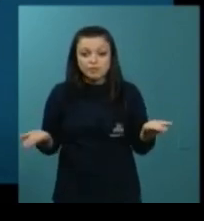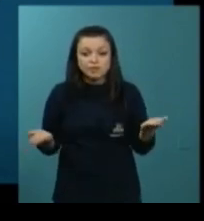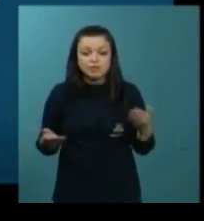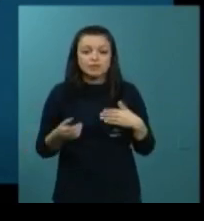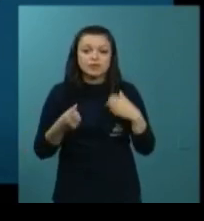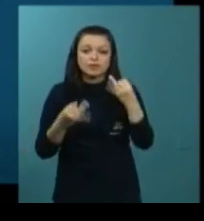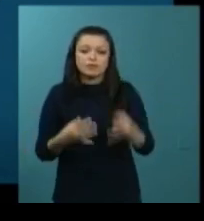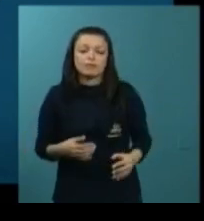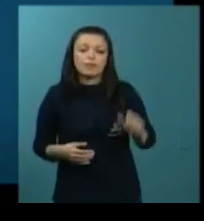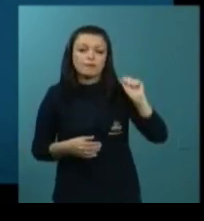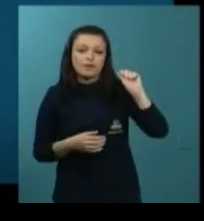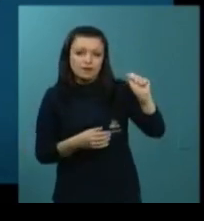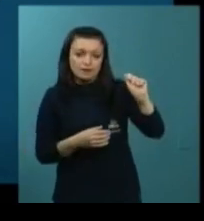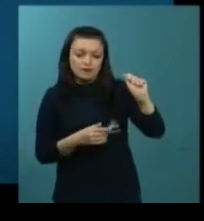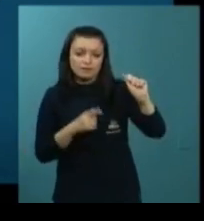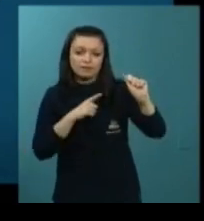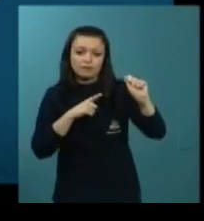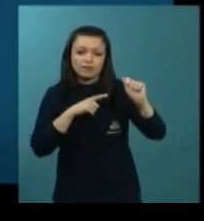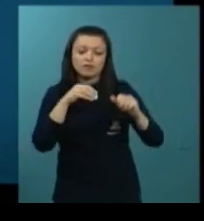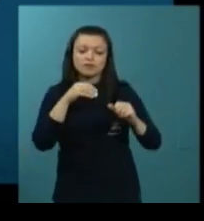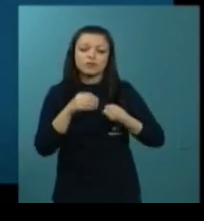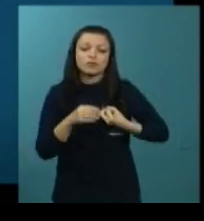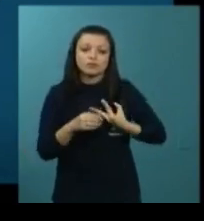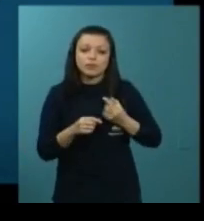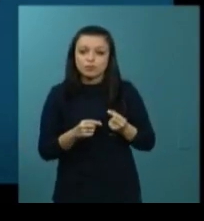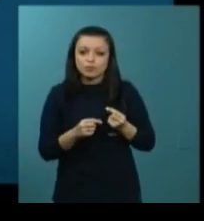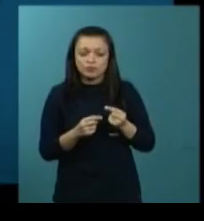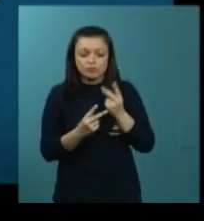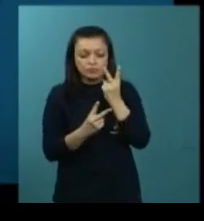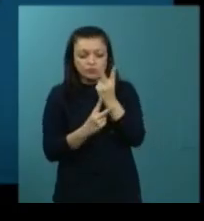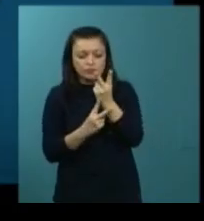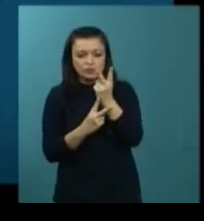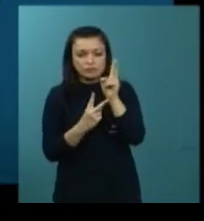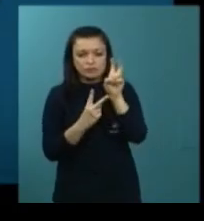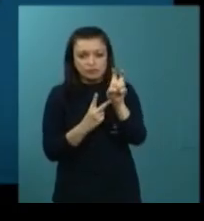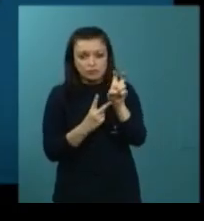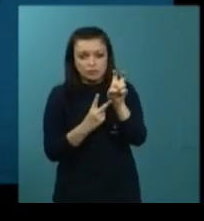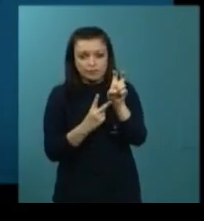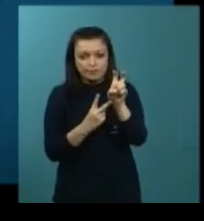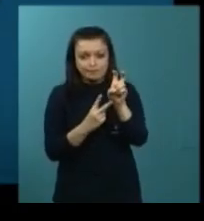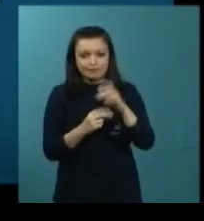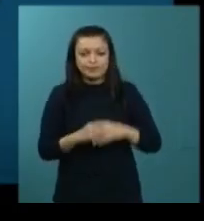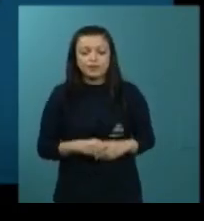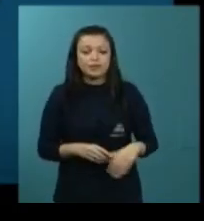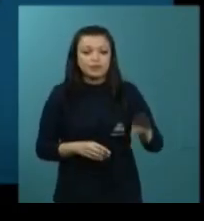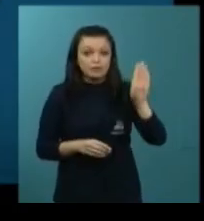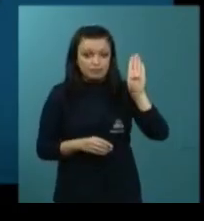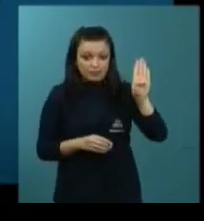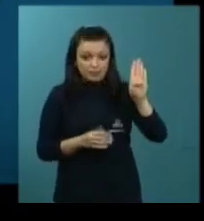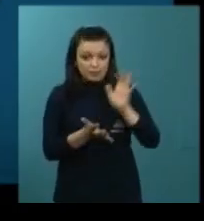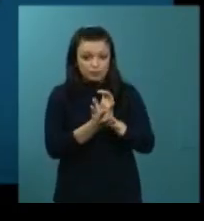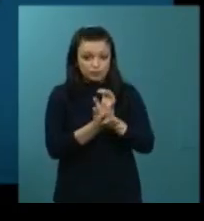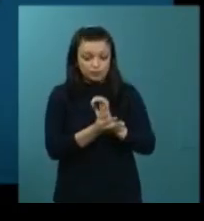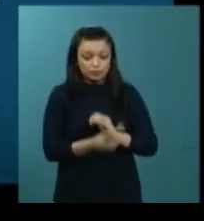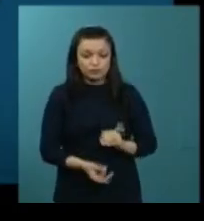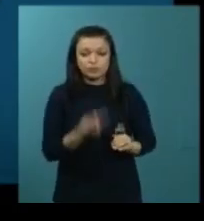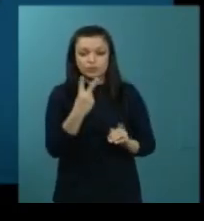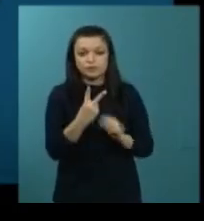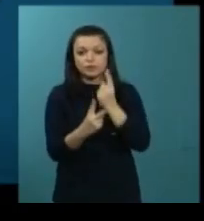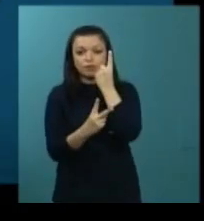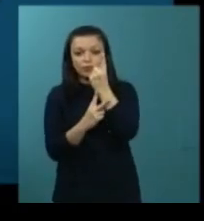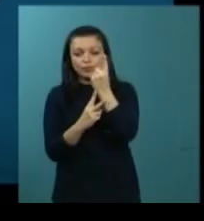de tal forma que A tem os elementos 2 e 5, e B